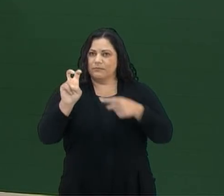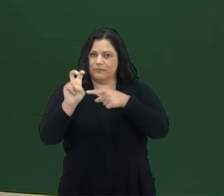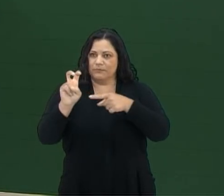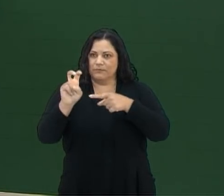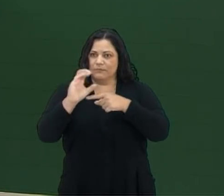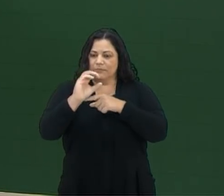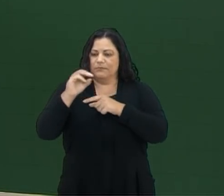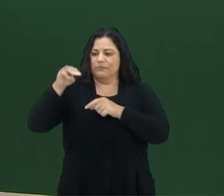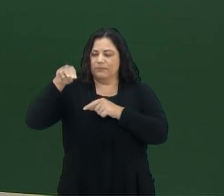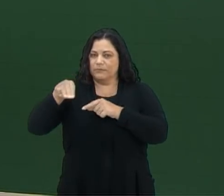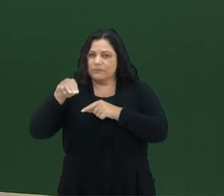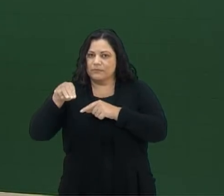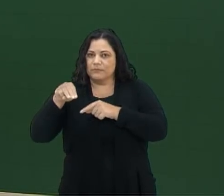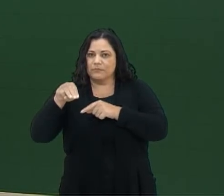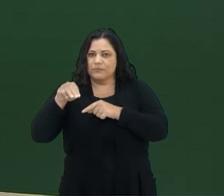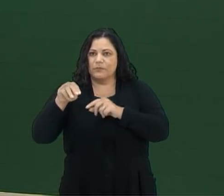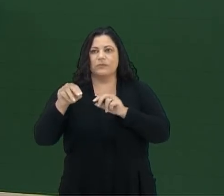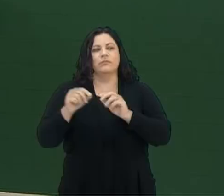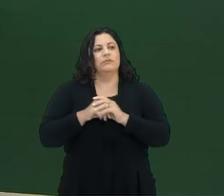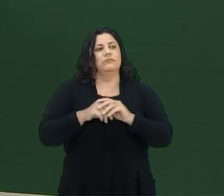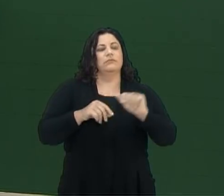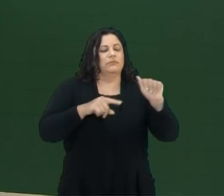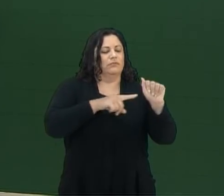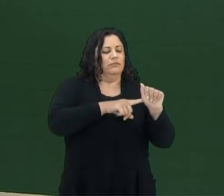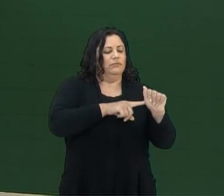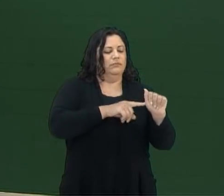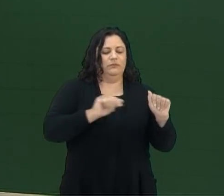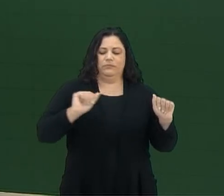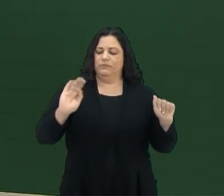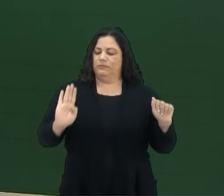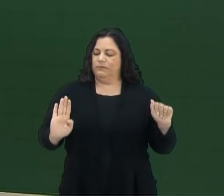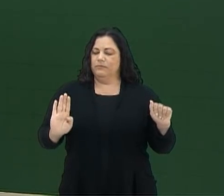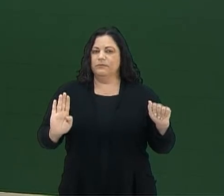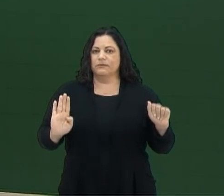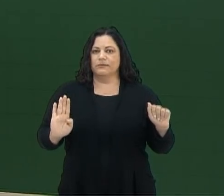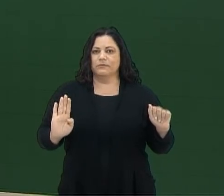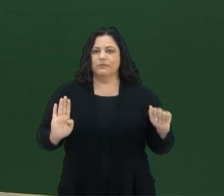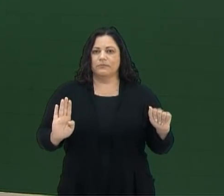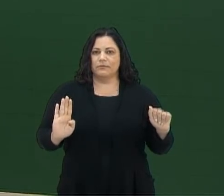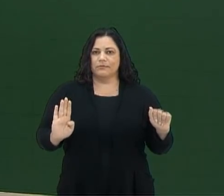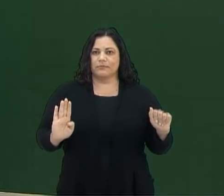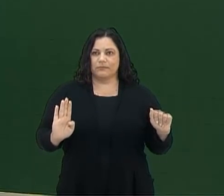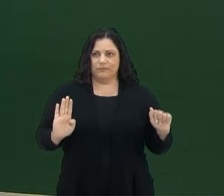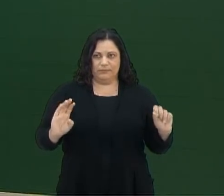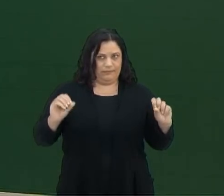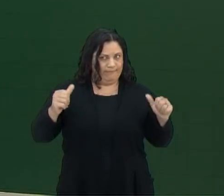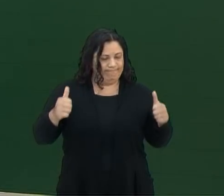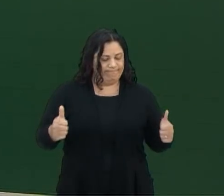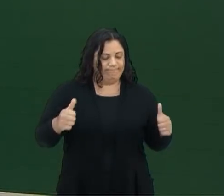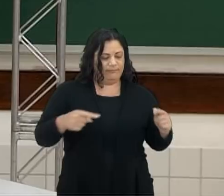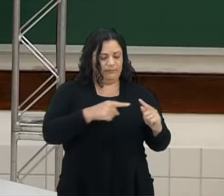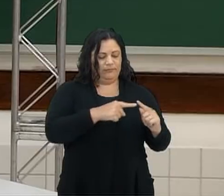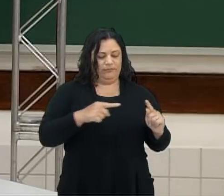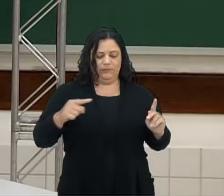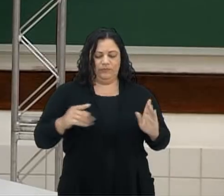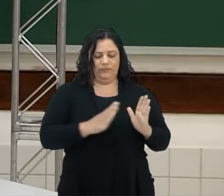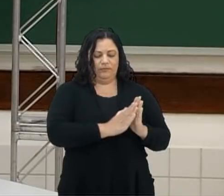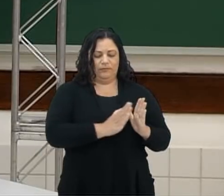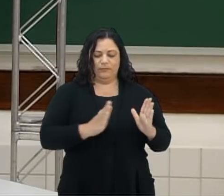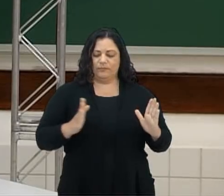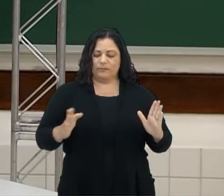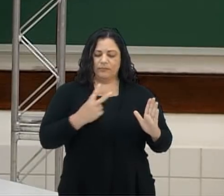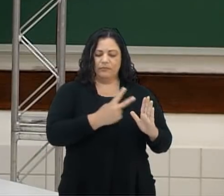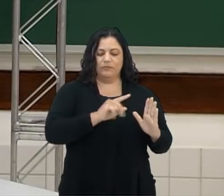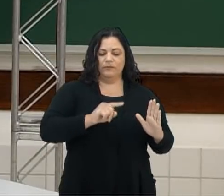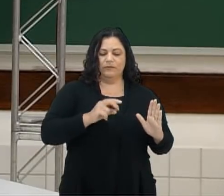centímetros. Vamos chamar esse ponto de A, esse ponto de B são os extremos aqui do segmento, ok? Agora você vem com o